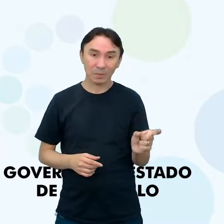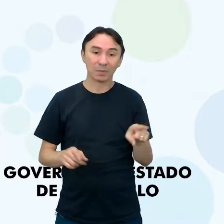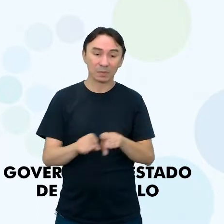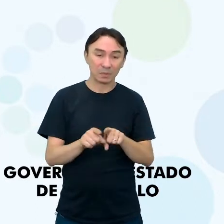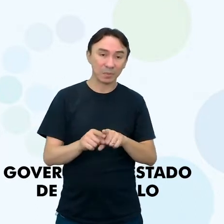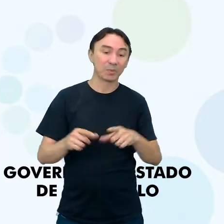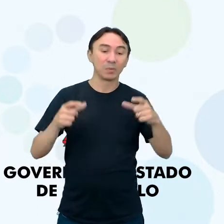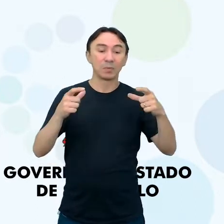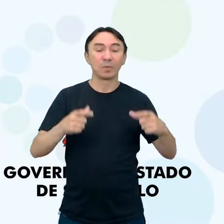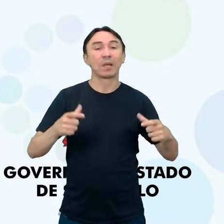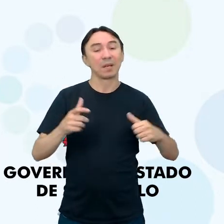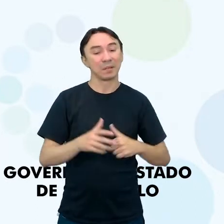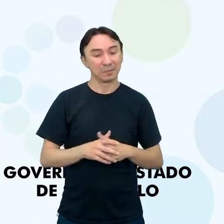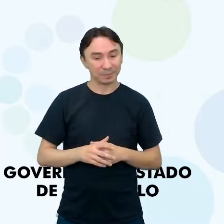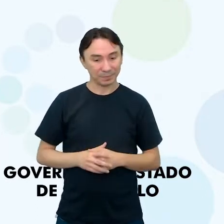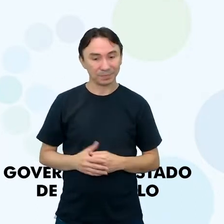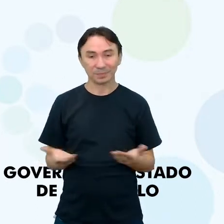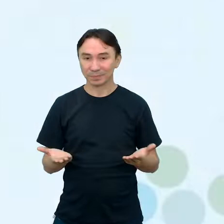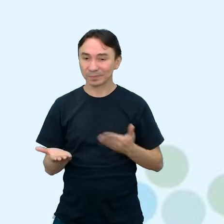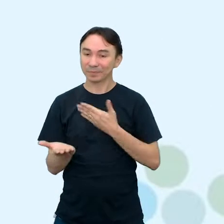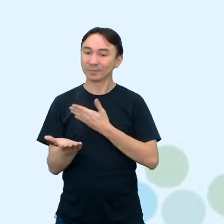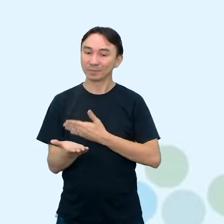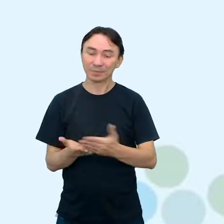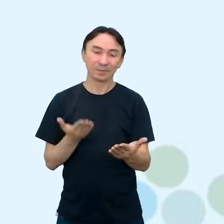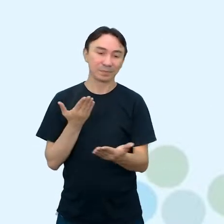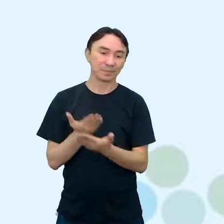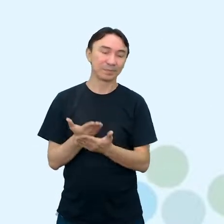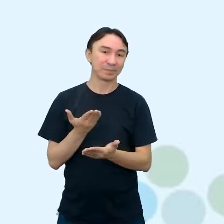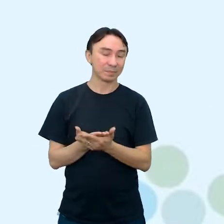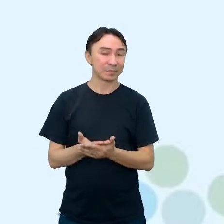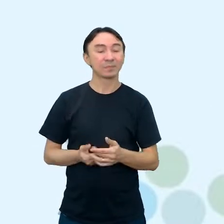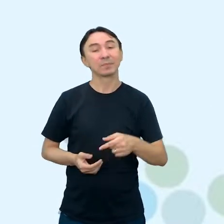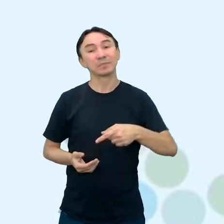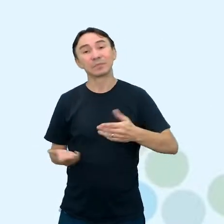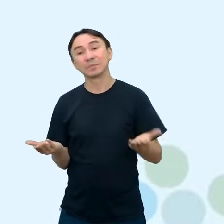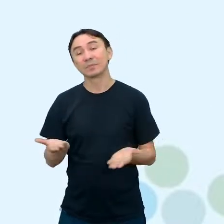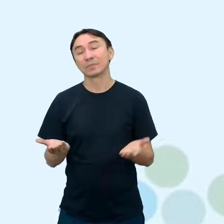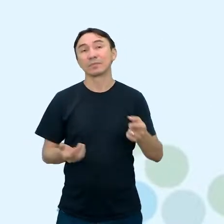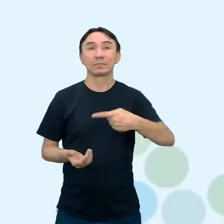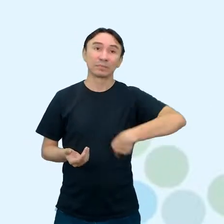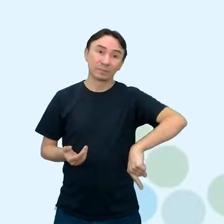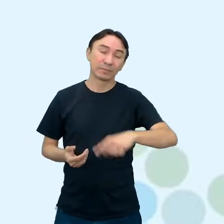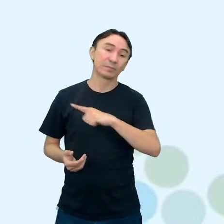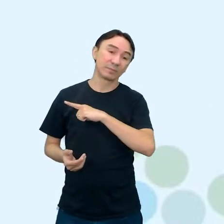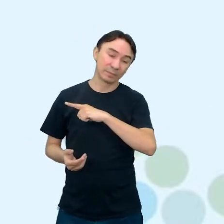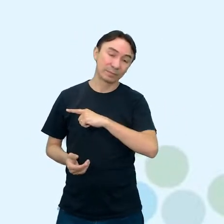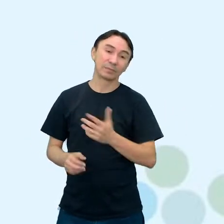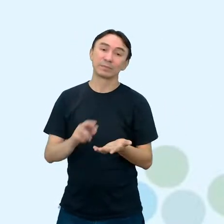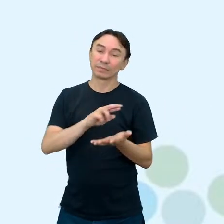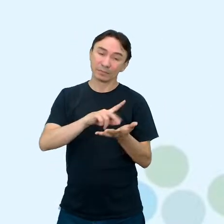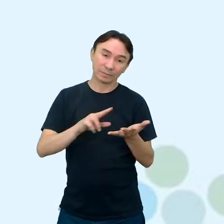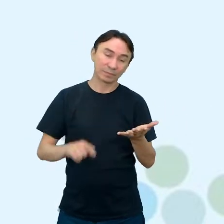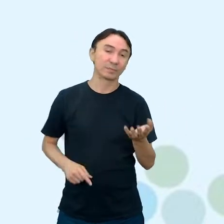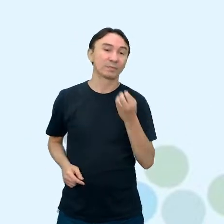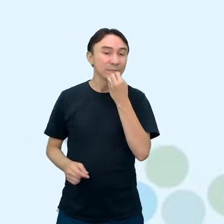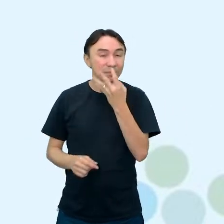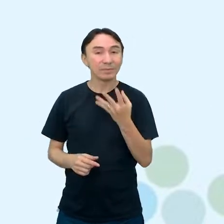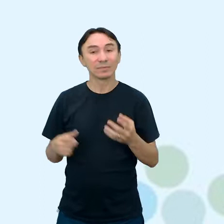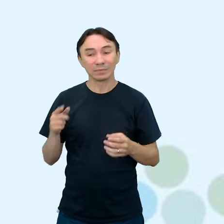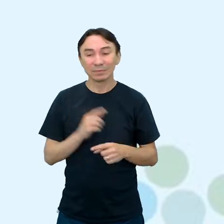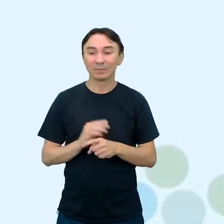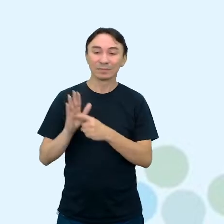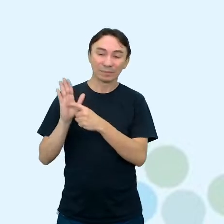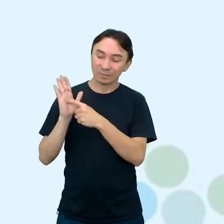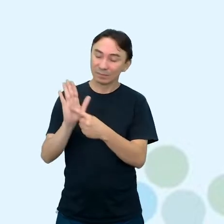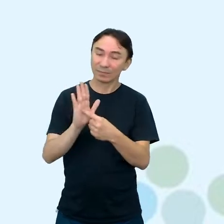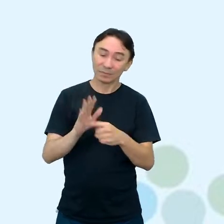aula? Opa, vamos lá, Tá posto que hoje a gente vai ter um montão de coisa boa pra gente ver aí na nossa